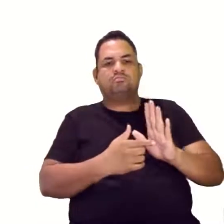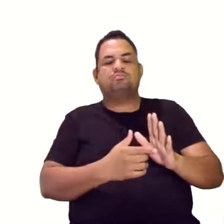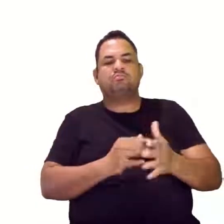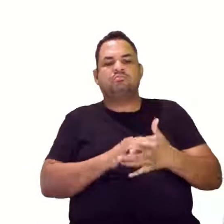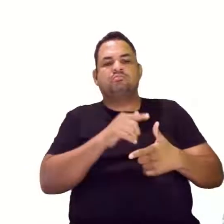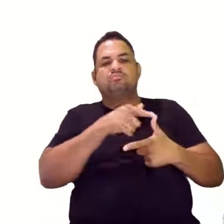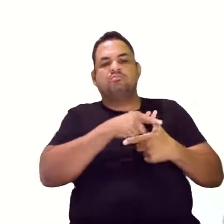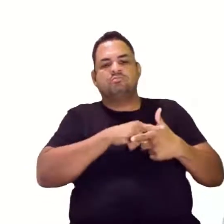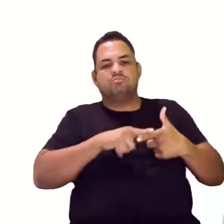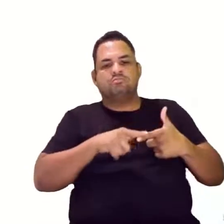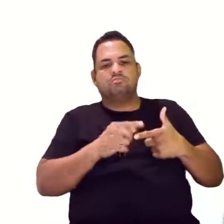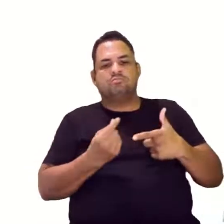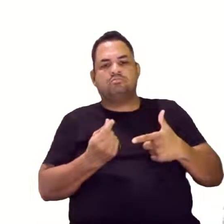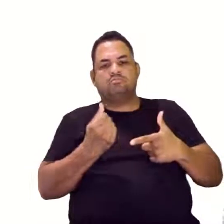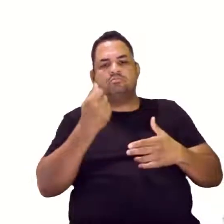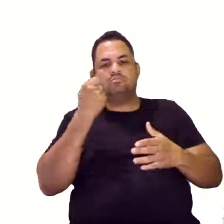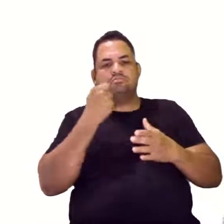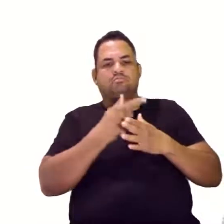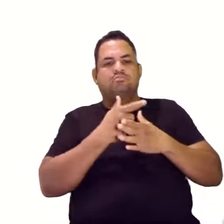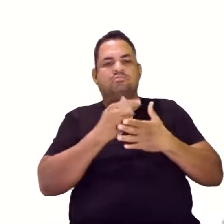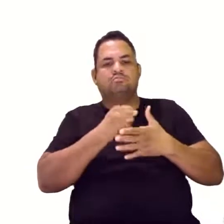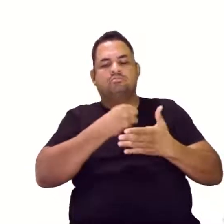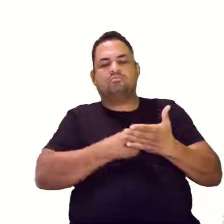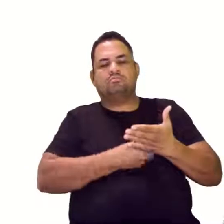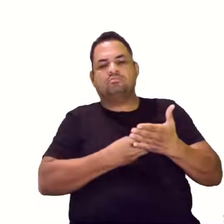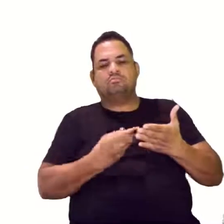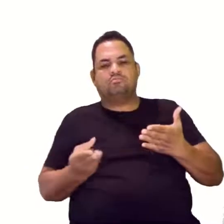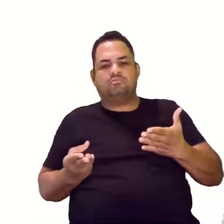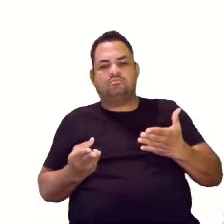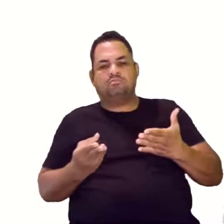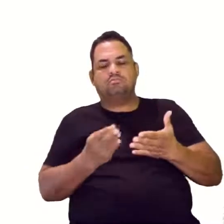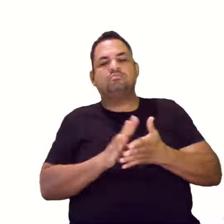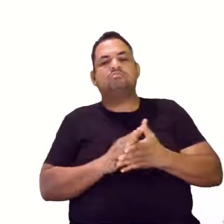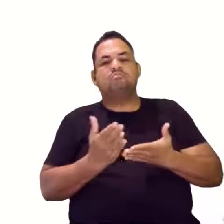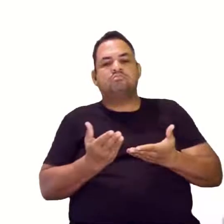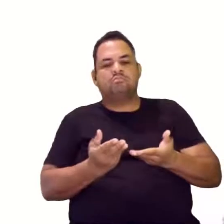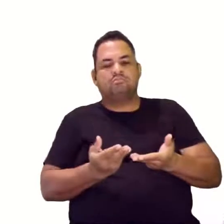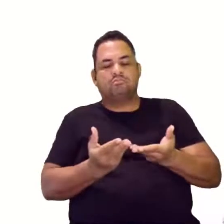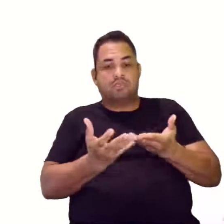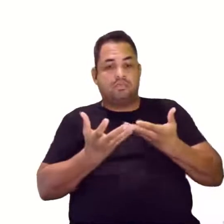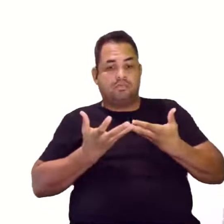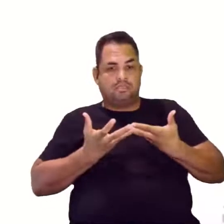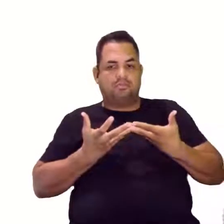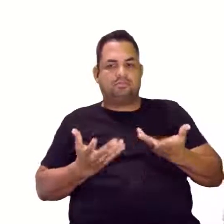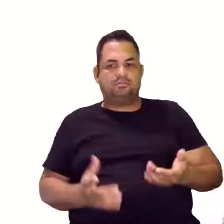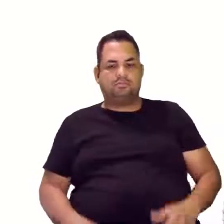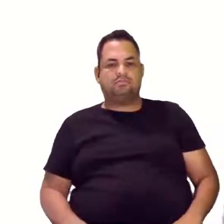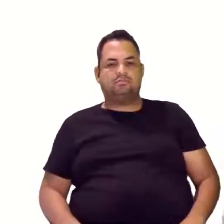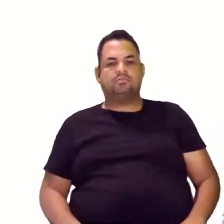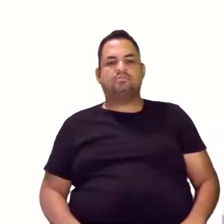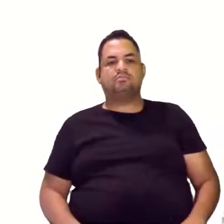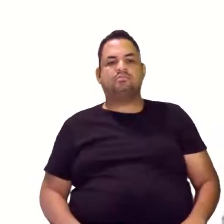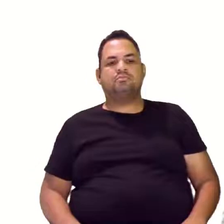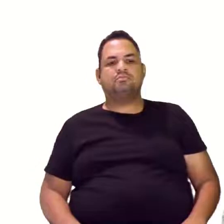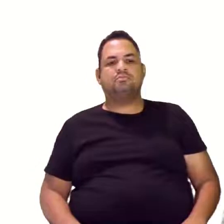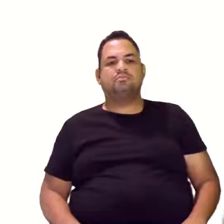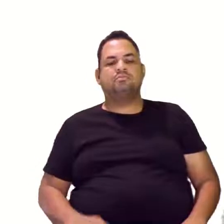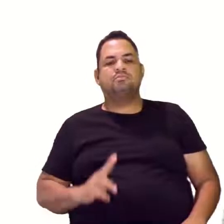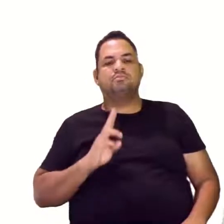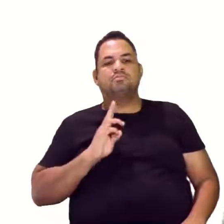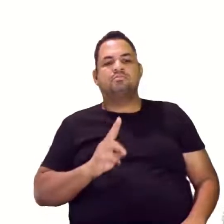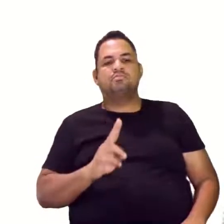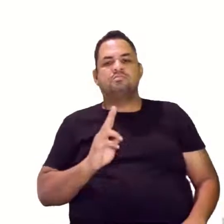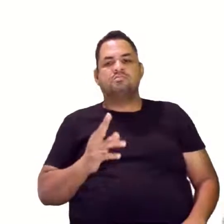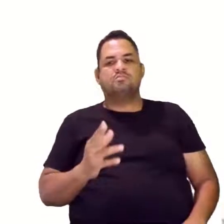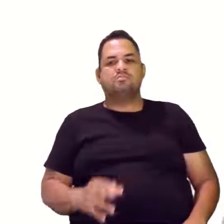ensinando total como do fazer. gasto pela quantidade de latas adquiridas. Tá vendo só como ele é legalzinho? Ele